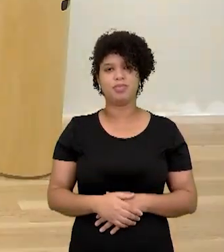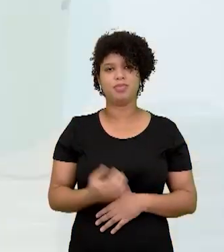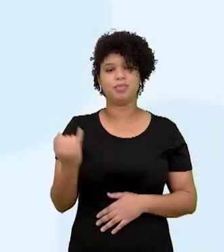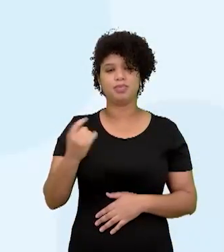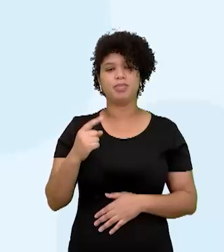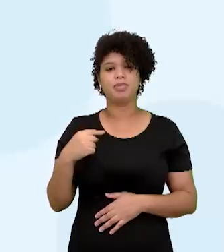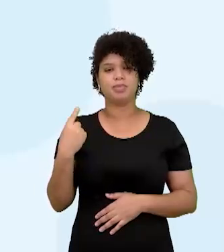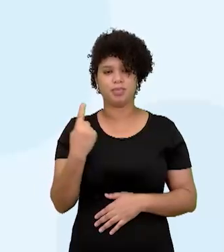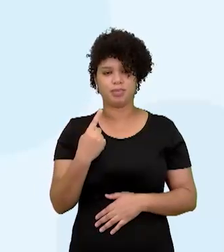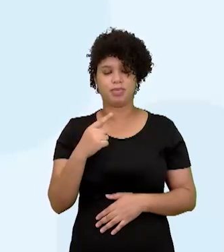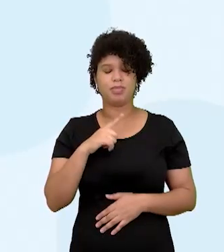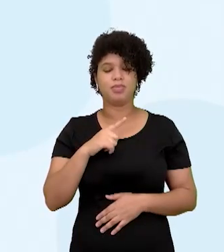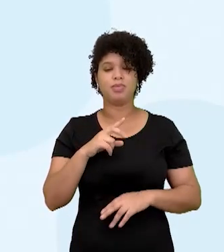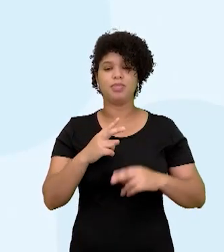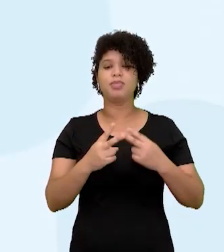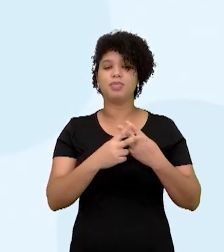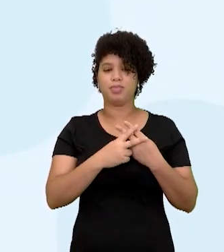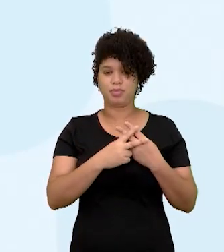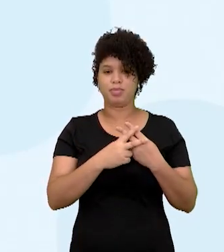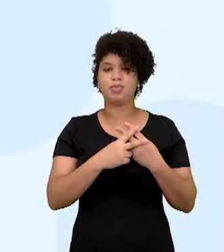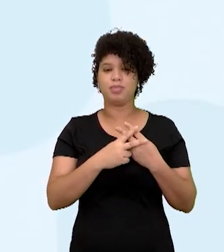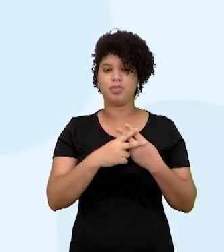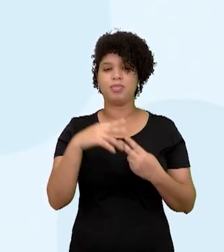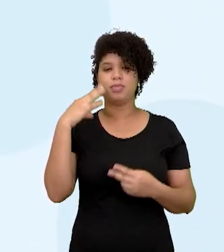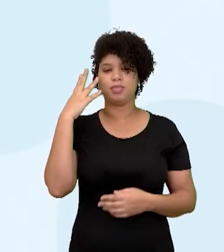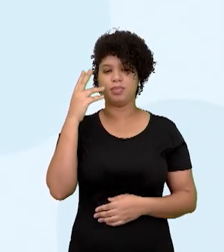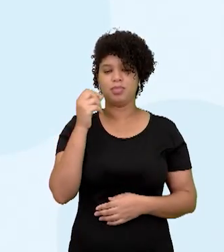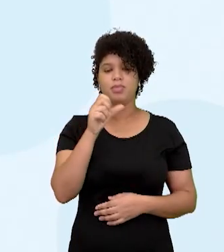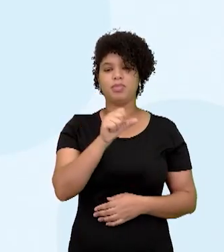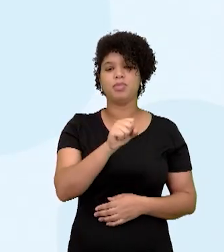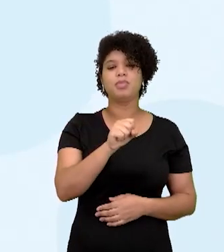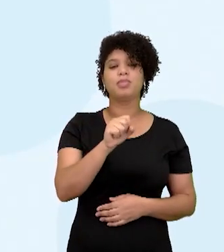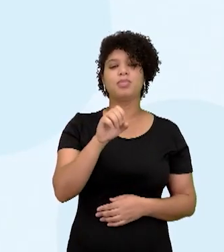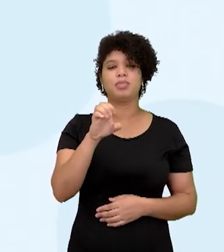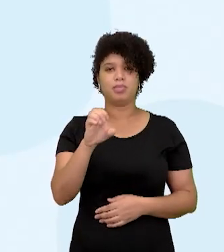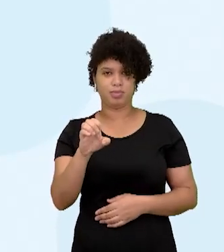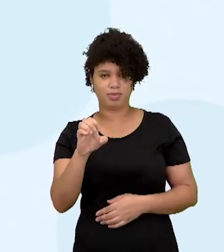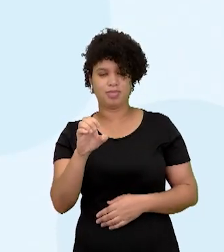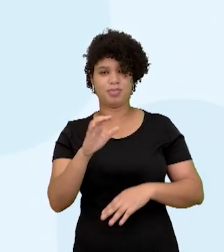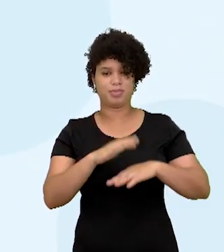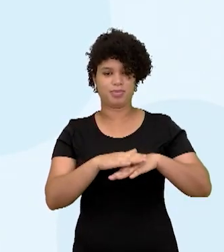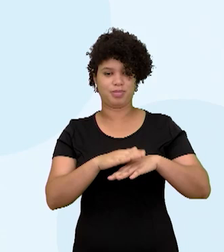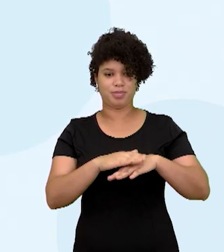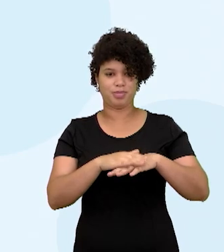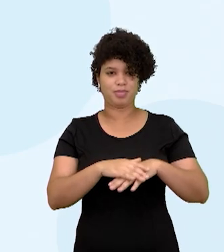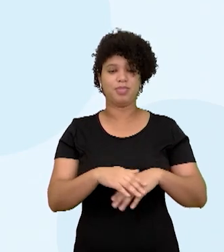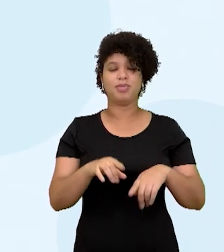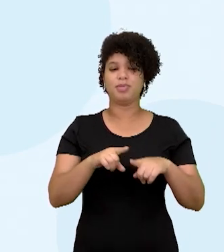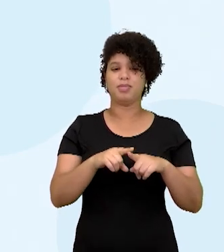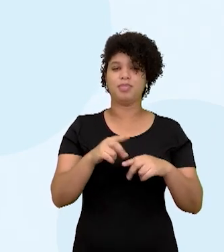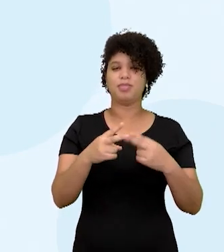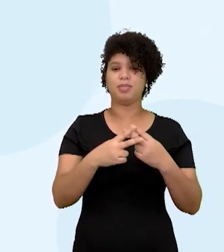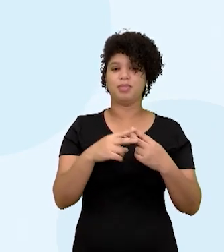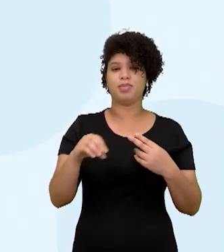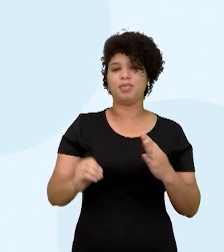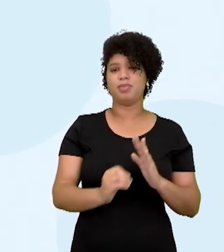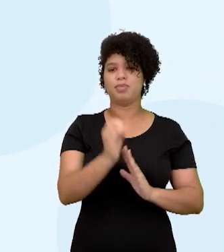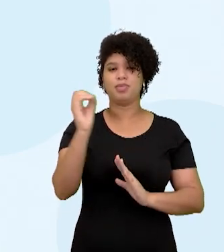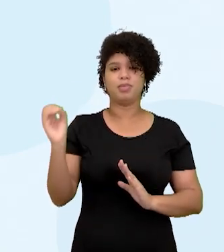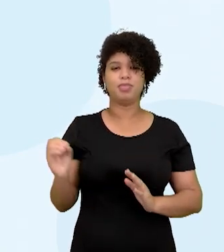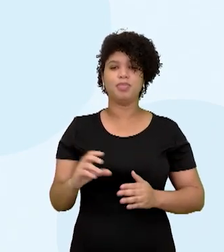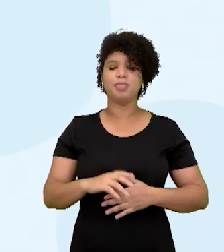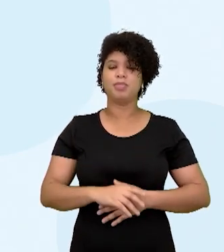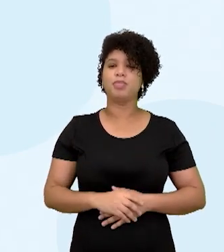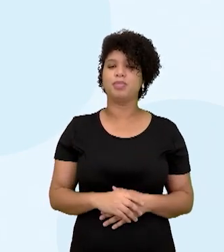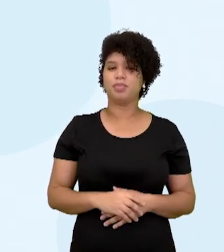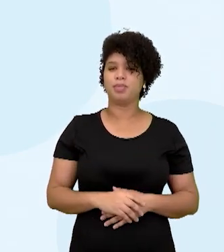com a gente, nós temos a hashtag Competência SE na prática e o nosso bem conhecido Eu no CMSP. E a